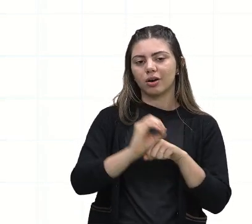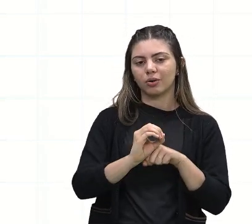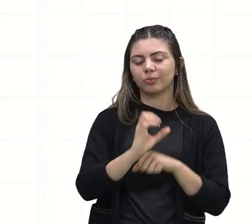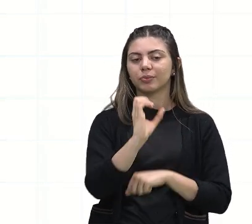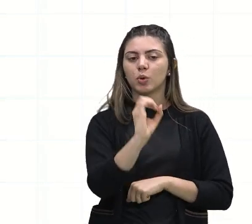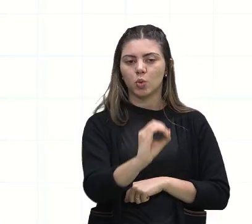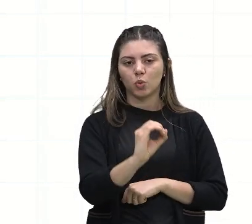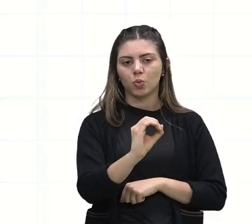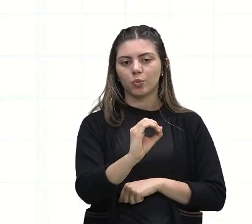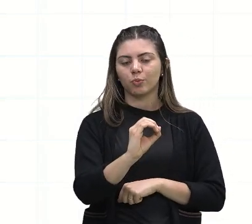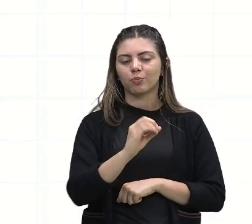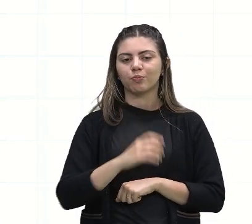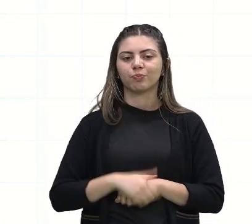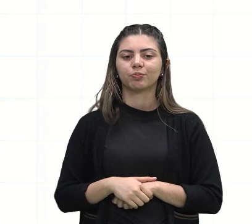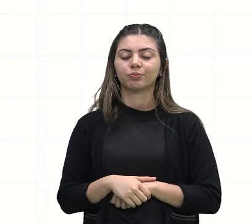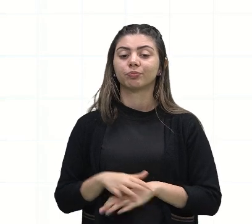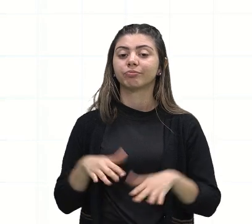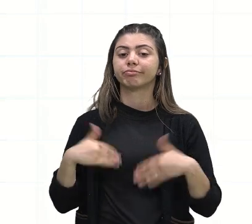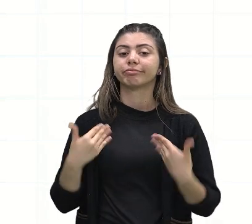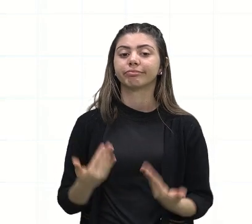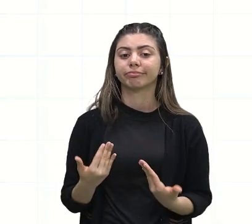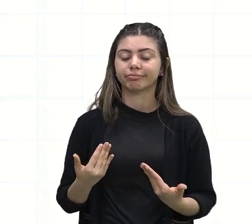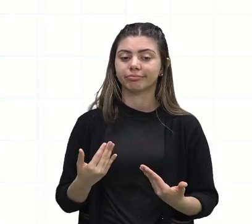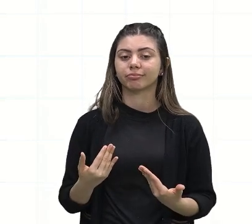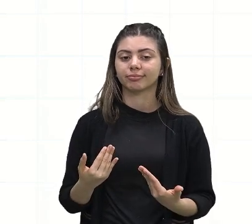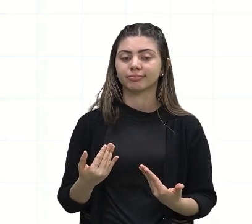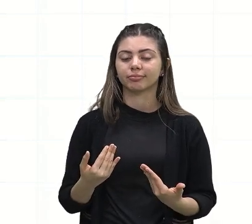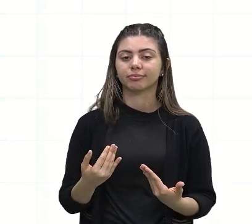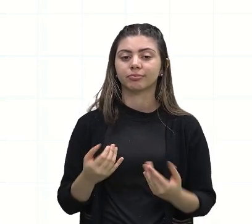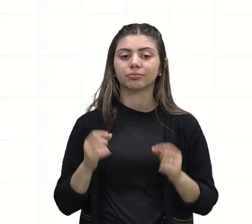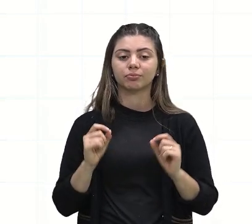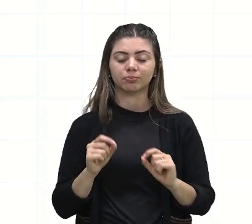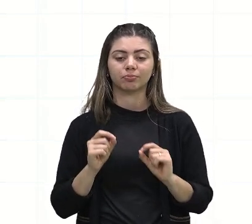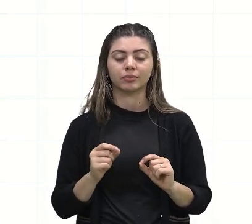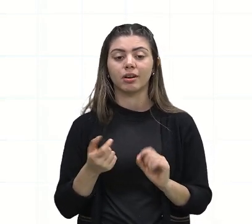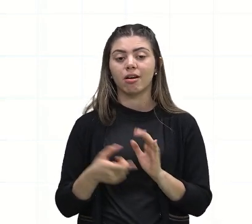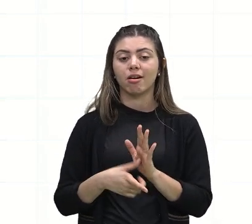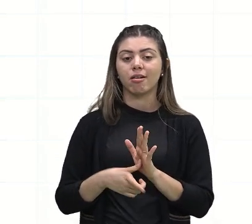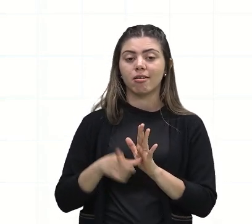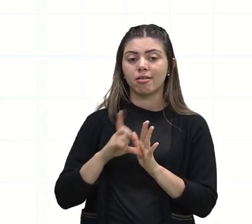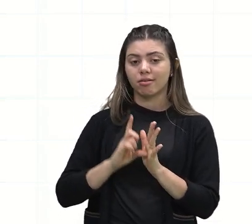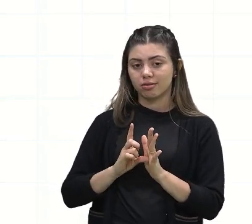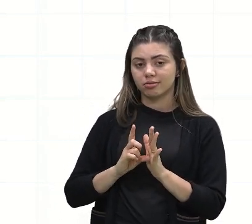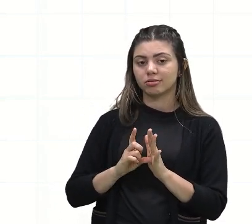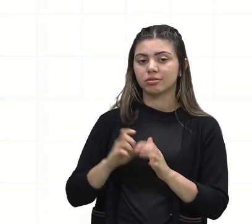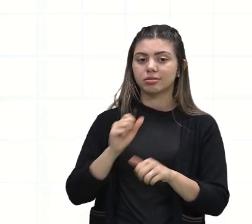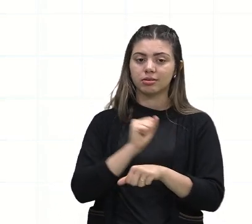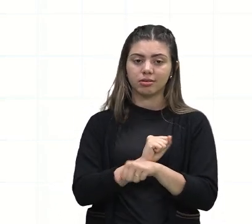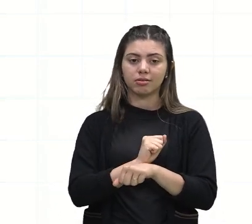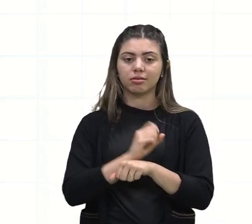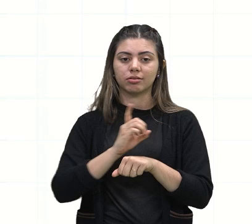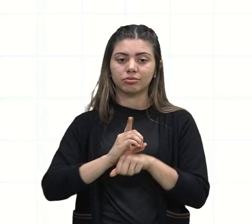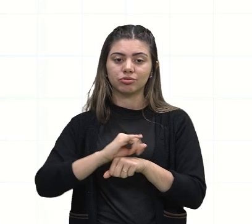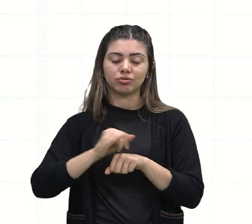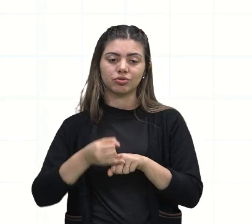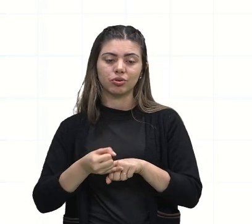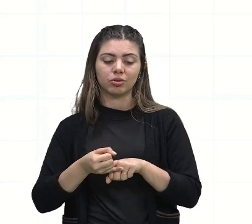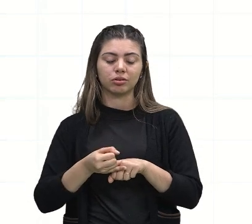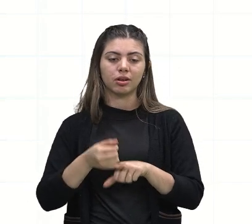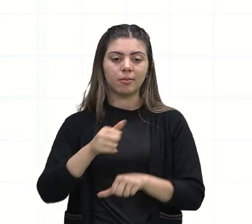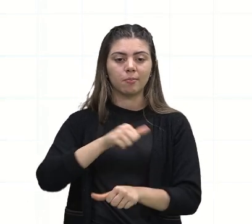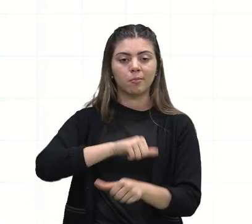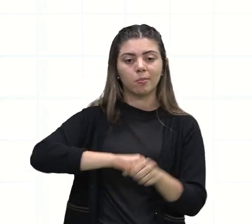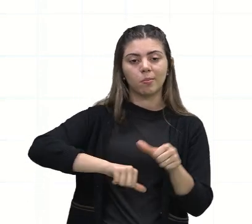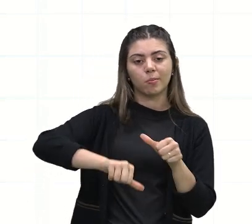adjetivo. Logo, de um adjetivo, ele passa a ser um